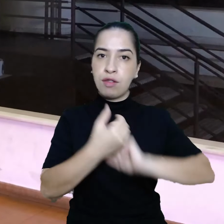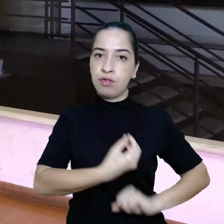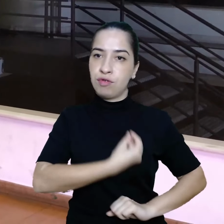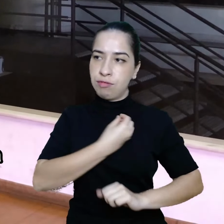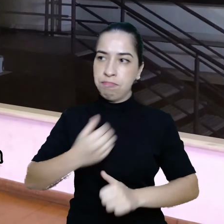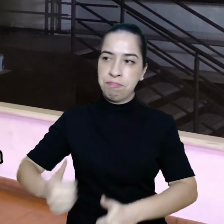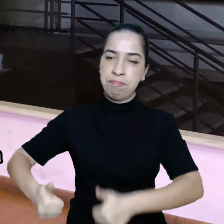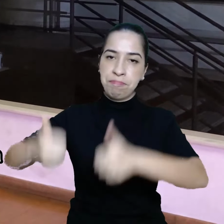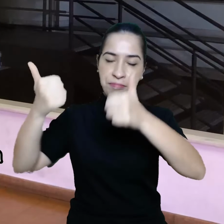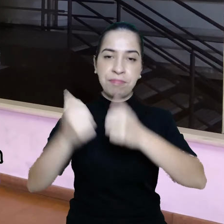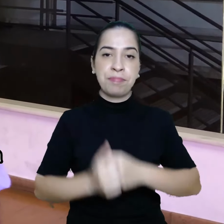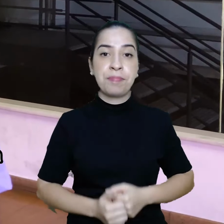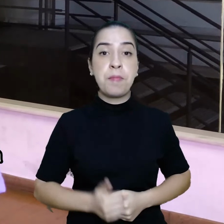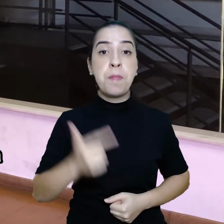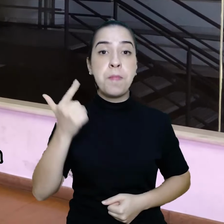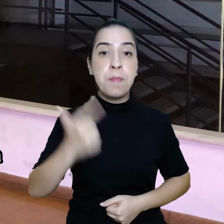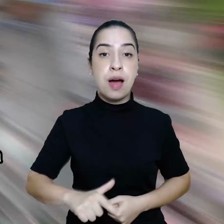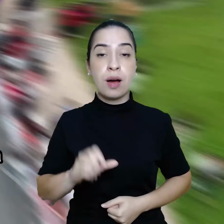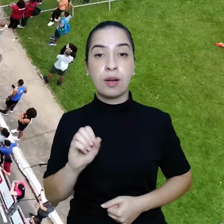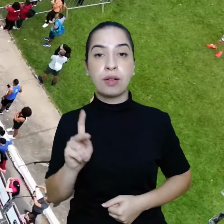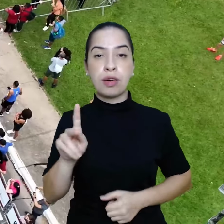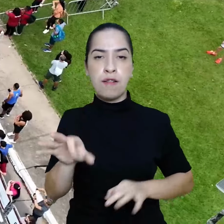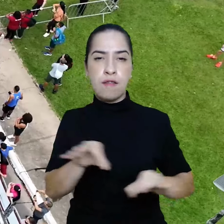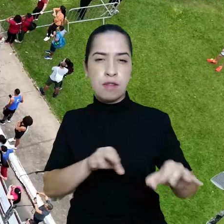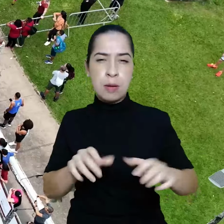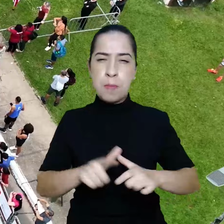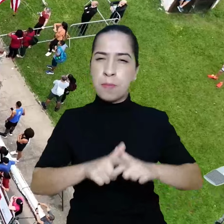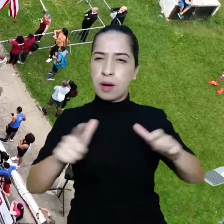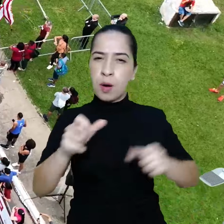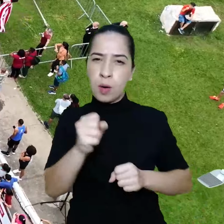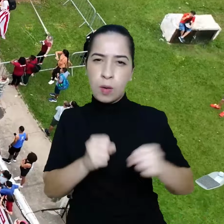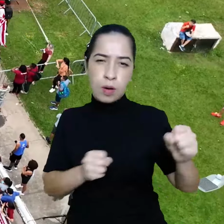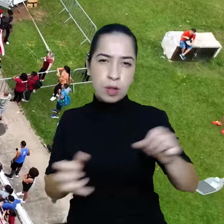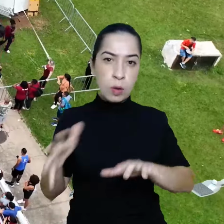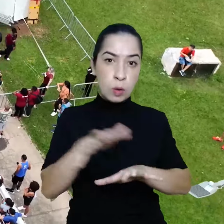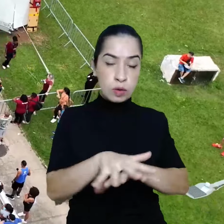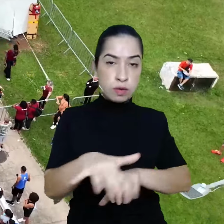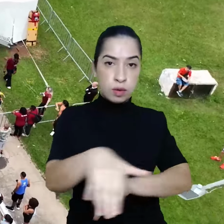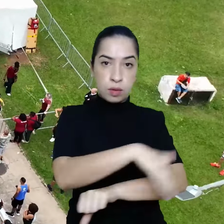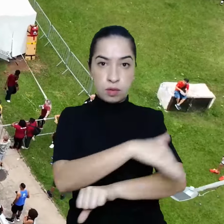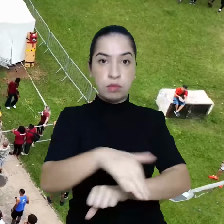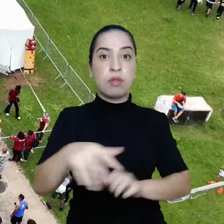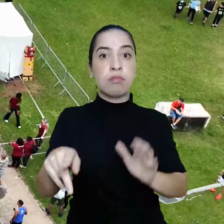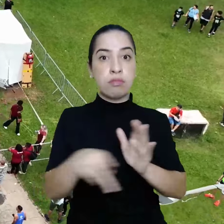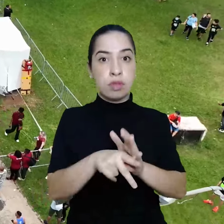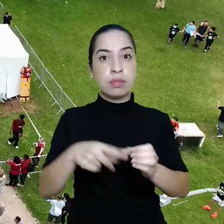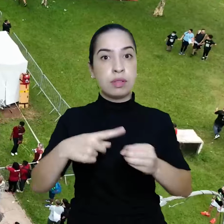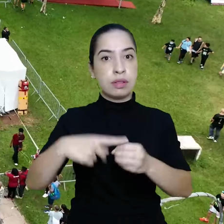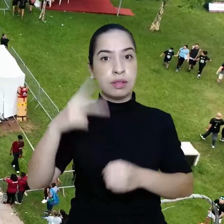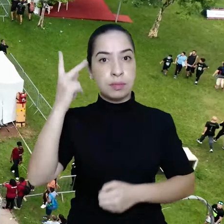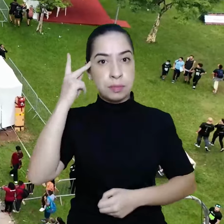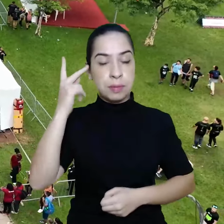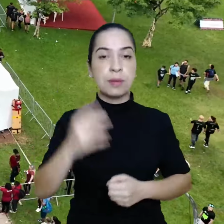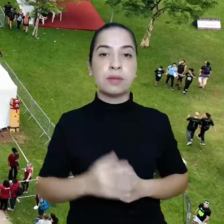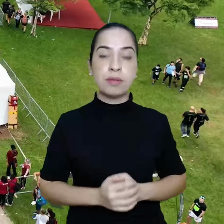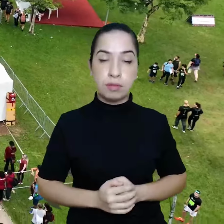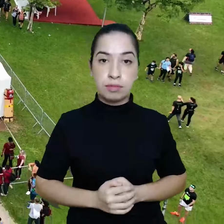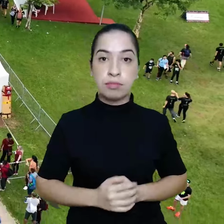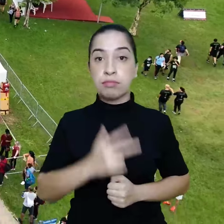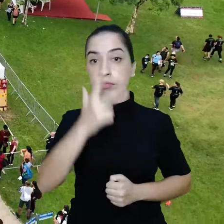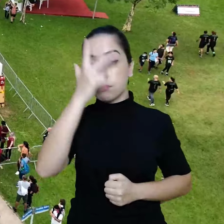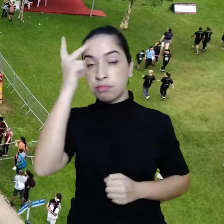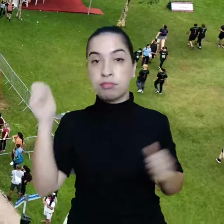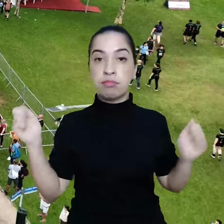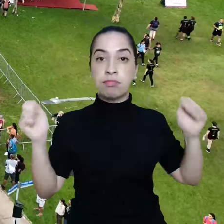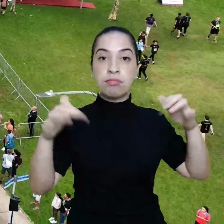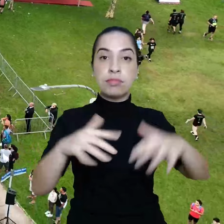vida. Além disso, o IOCA realiza a maior corrida inclusiva de rua no calendário esportivo de São Paulo, com a participação